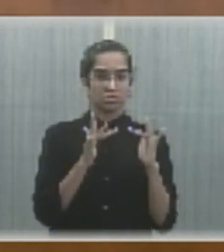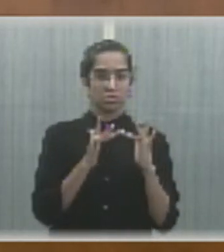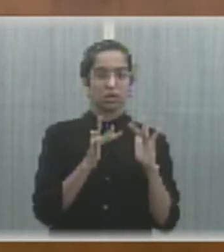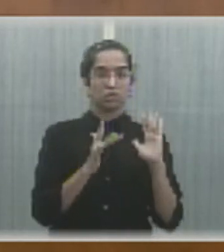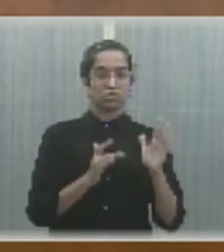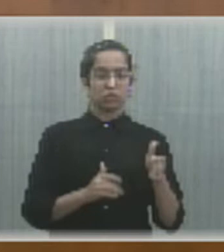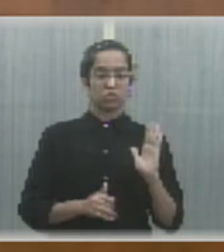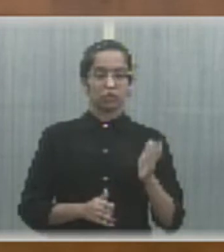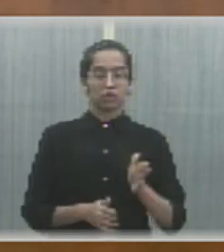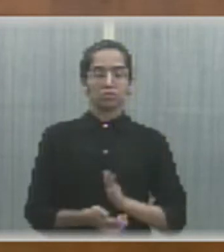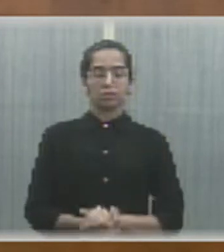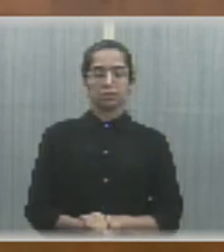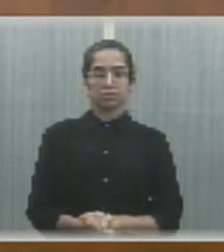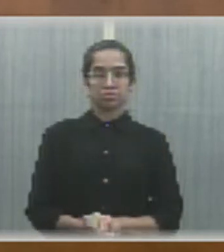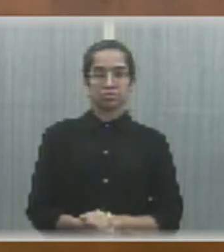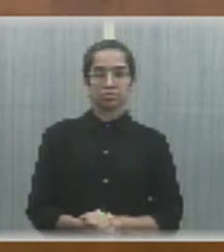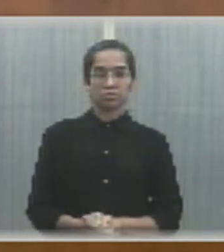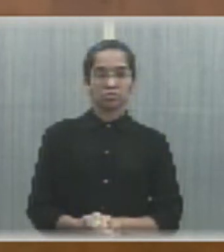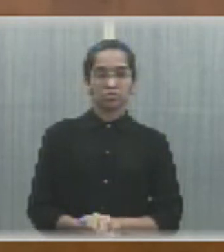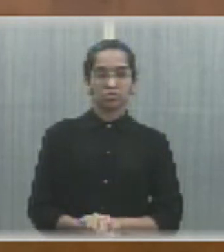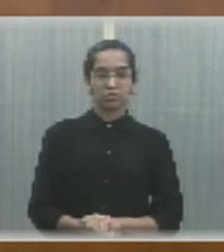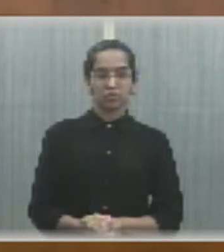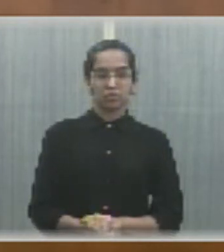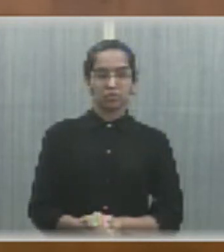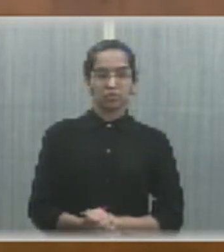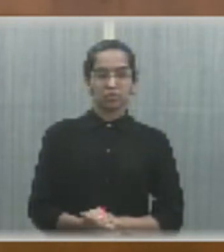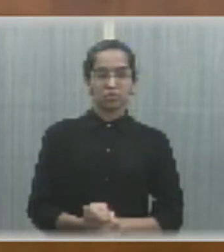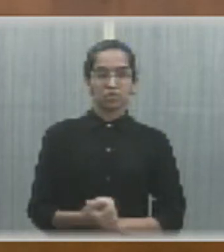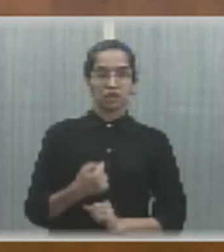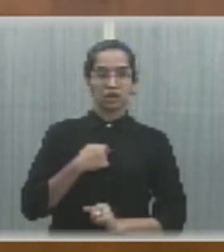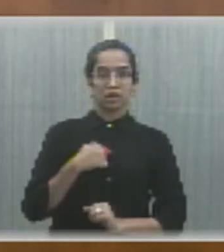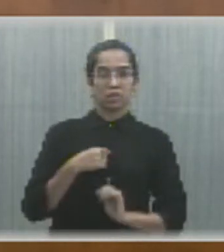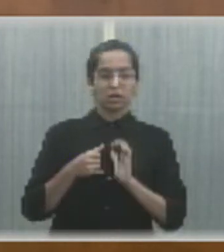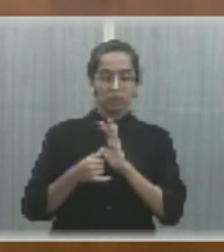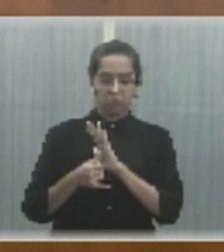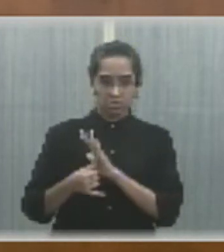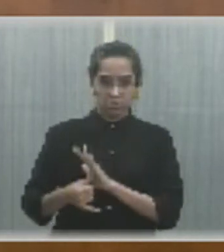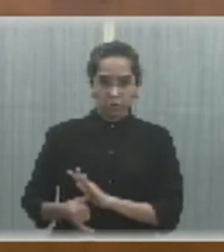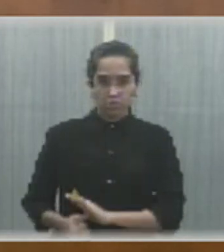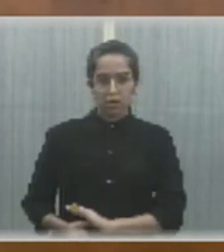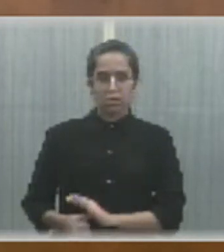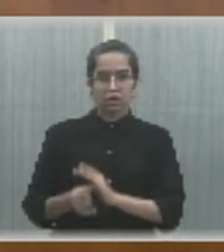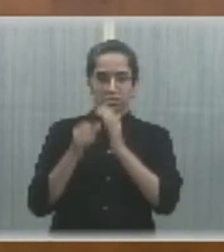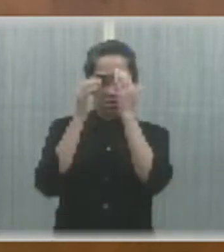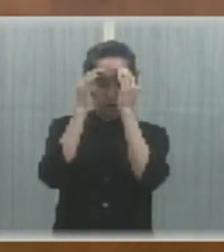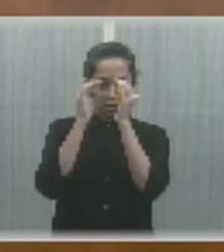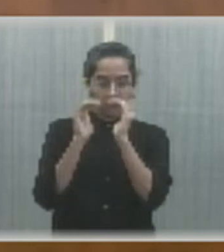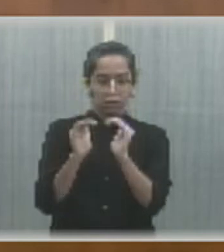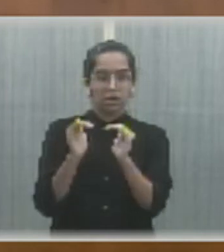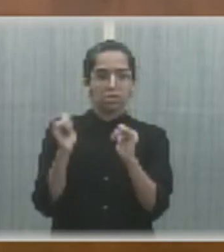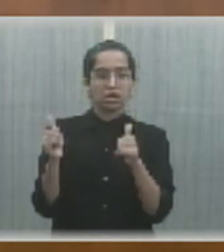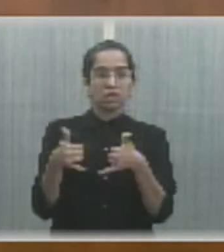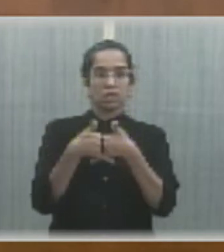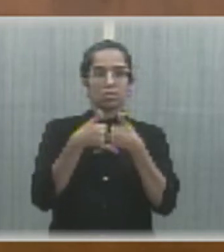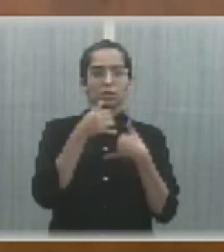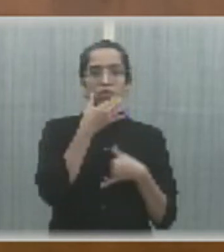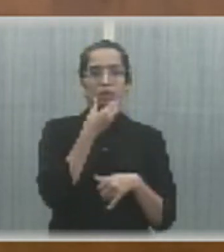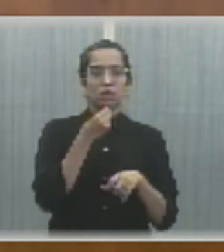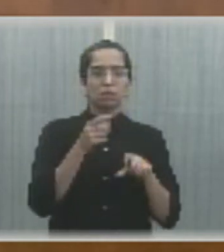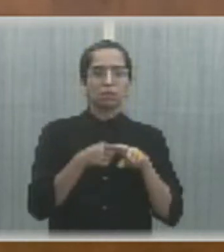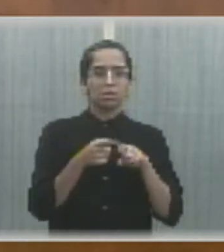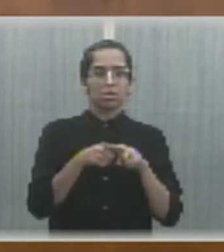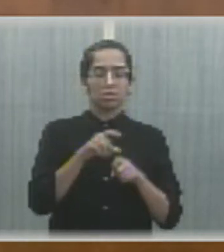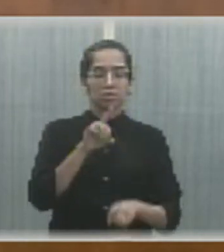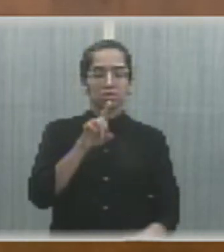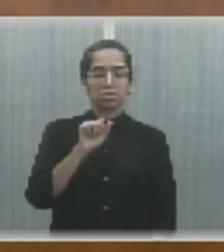primeiro contato, eu tive a humildade, a decência de ligar para o doutor Dagoberto, passar mensagem